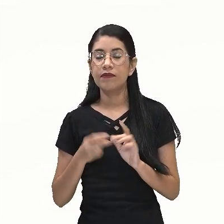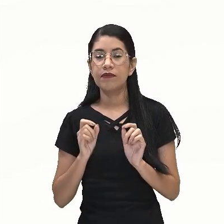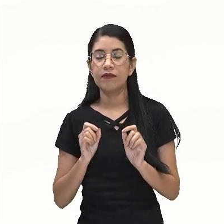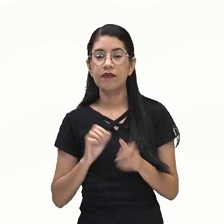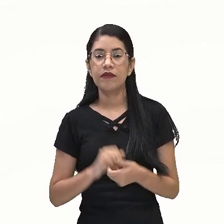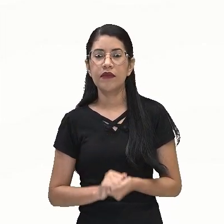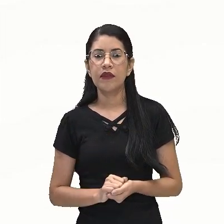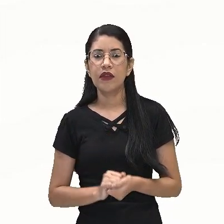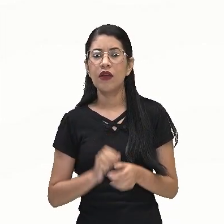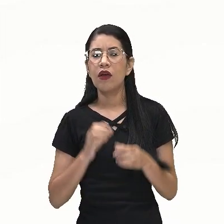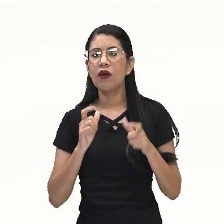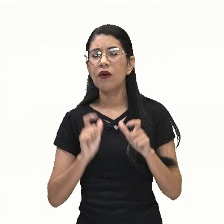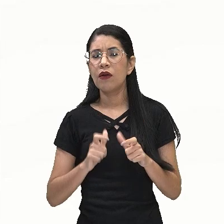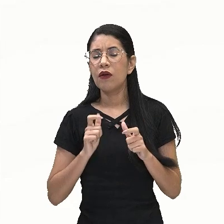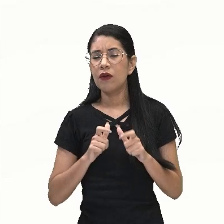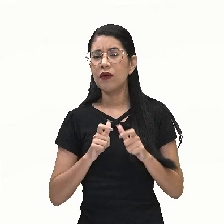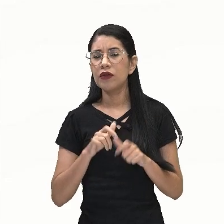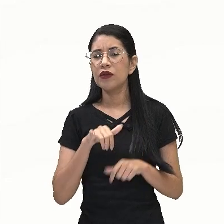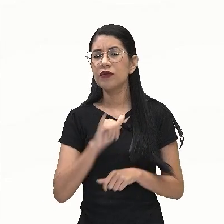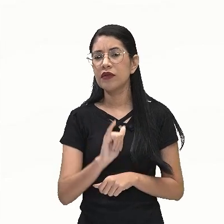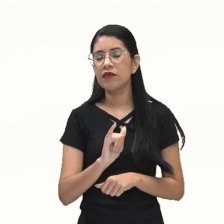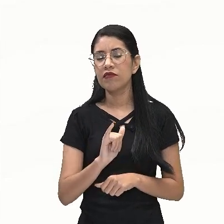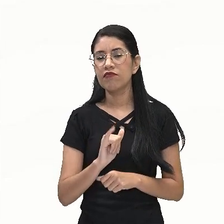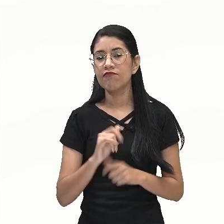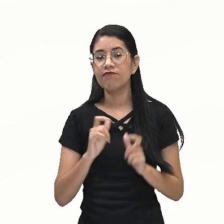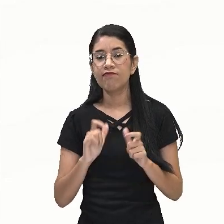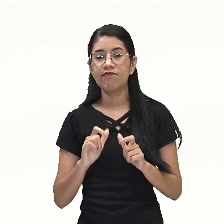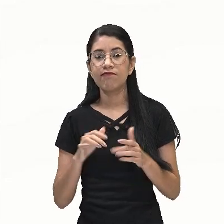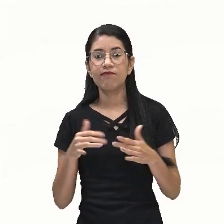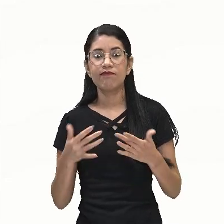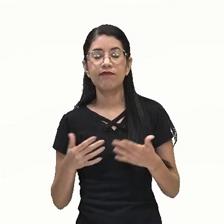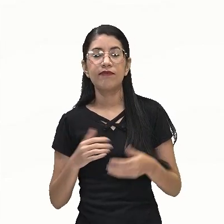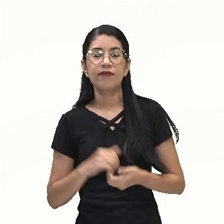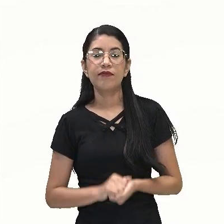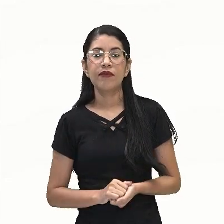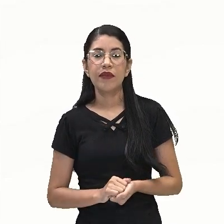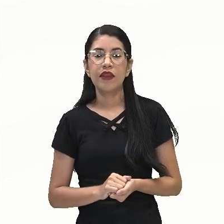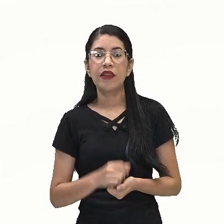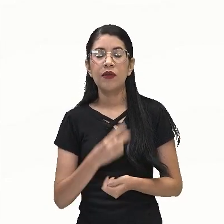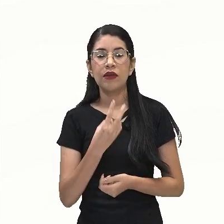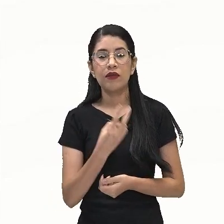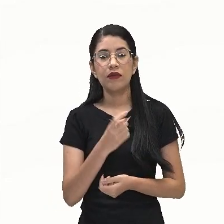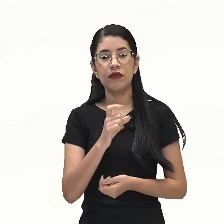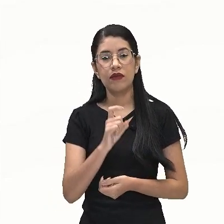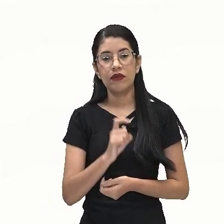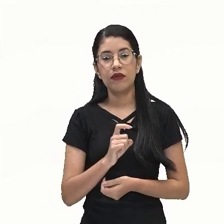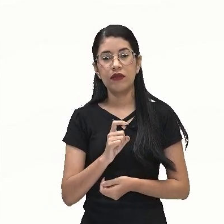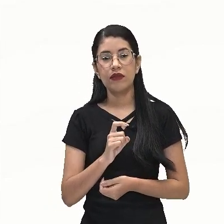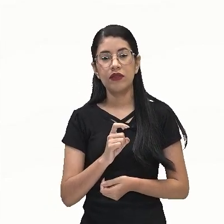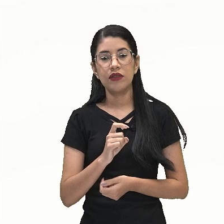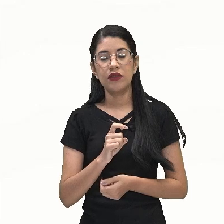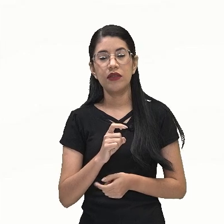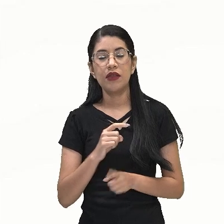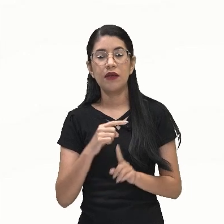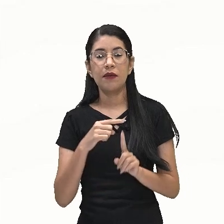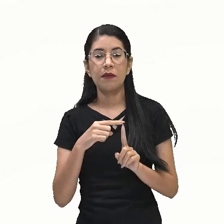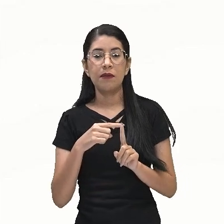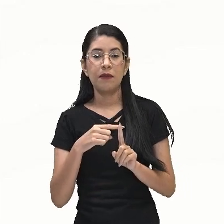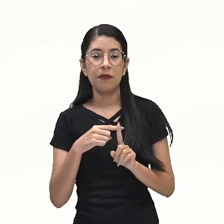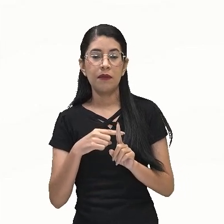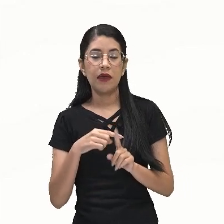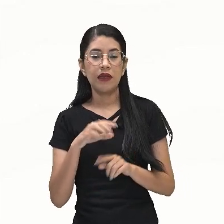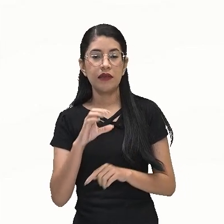Cadê a minha incógnita y? Então aqui eu tenho, ó, é 2x, minha incógnita y tem